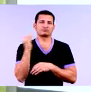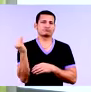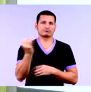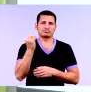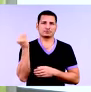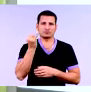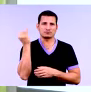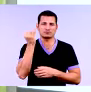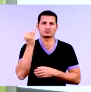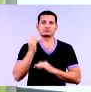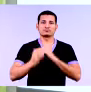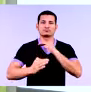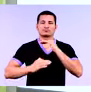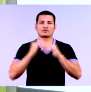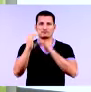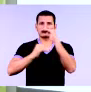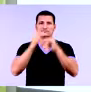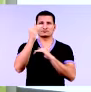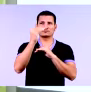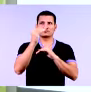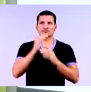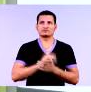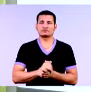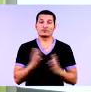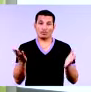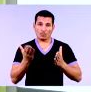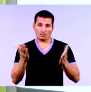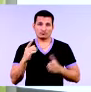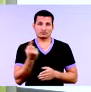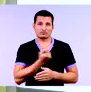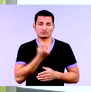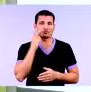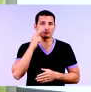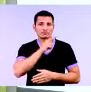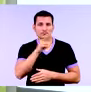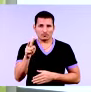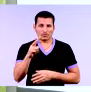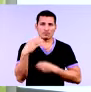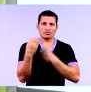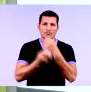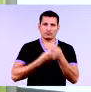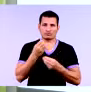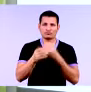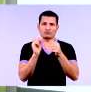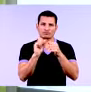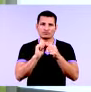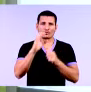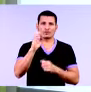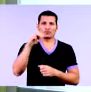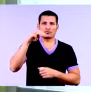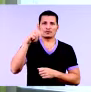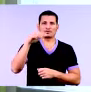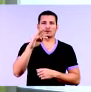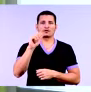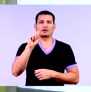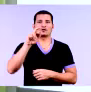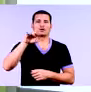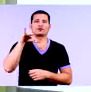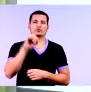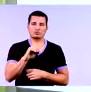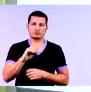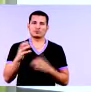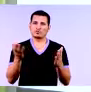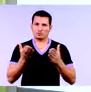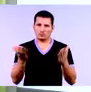importante do desenvolvimento. Hoje nós veremos como em PHP fazer o comentário. A forma que nós vamos comentar